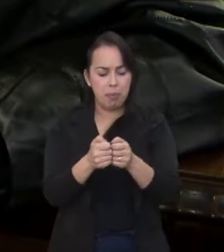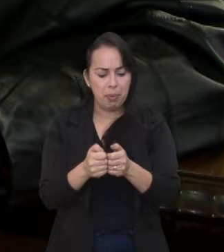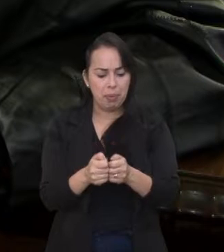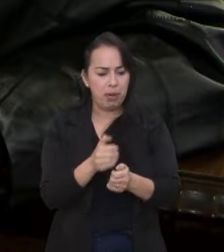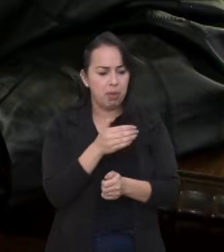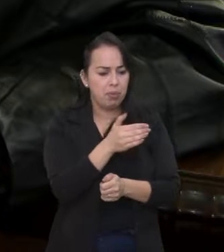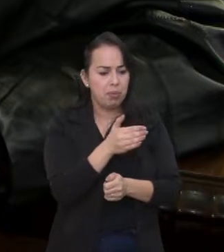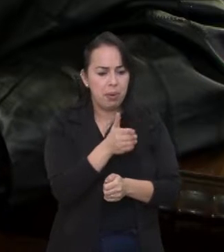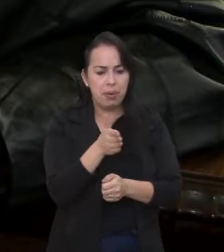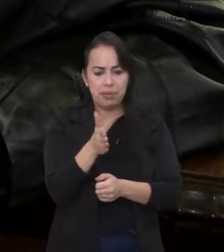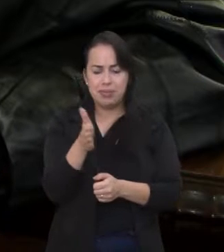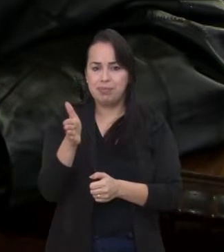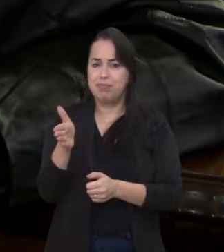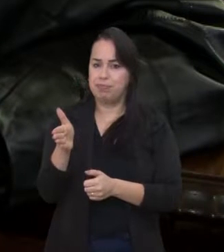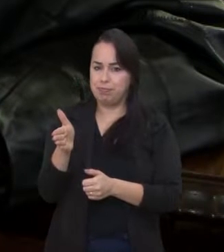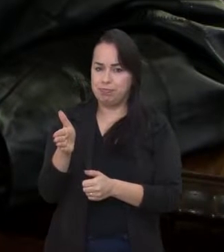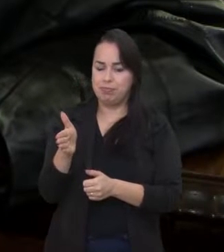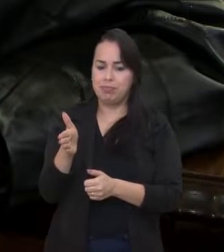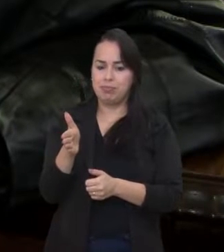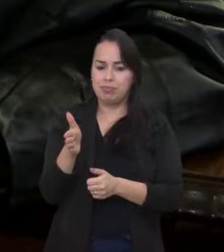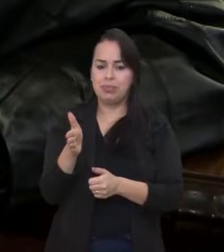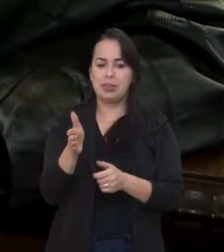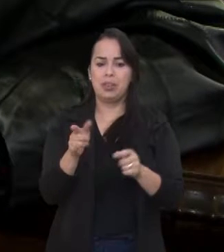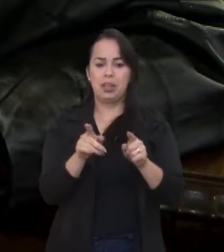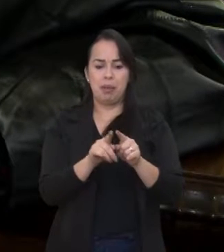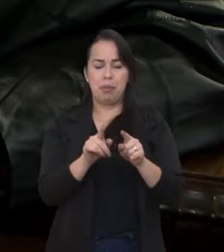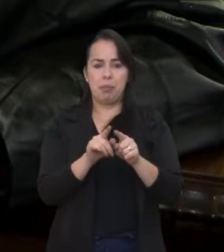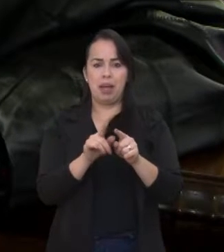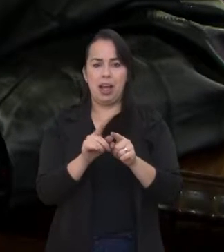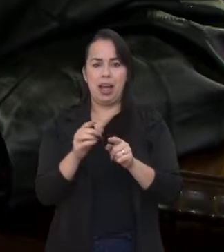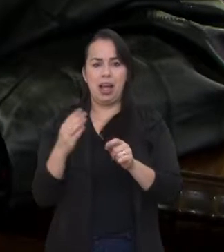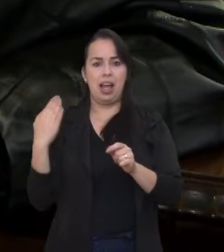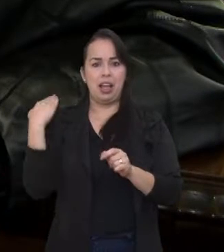cada um e se levava a santa